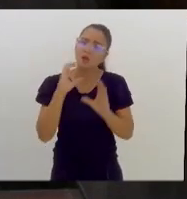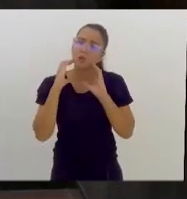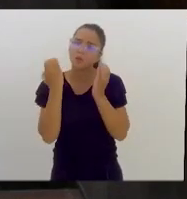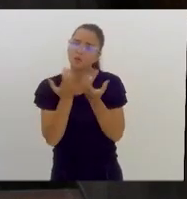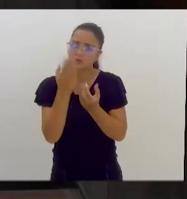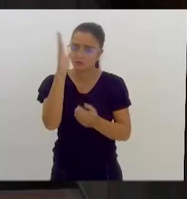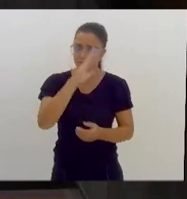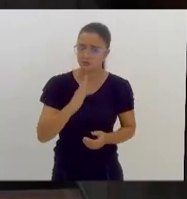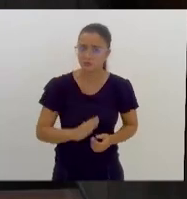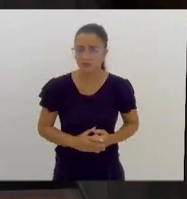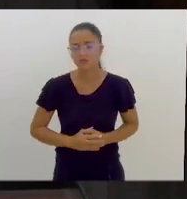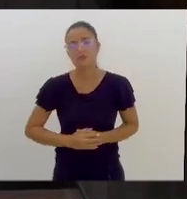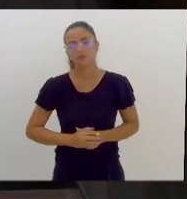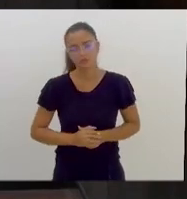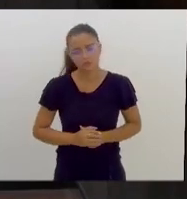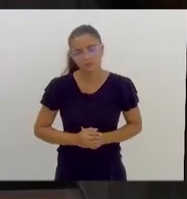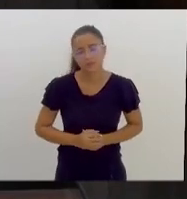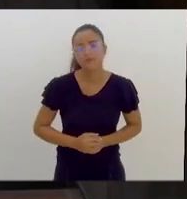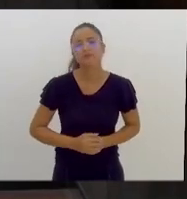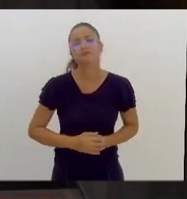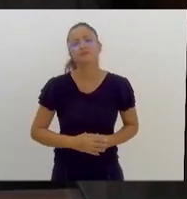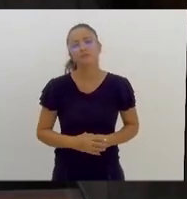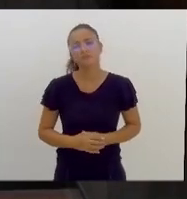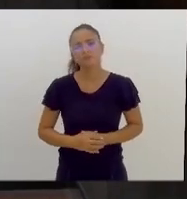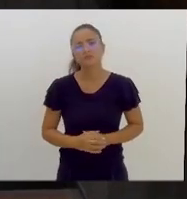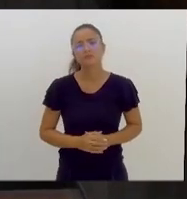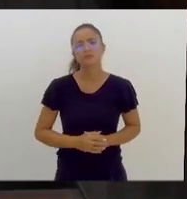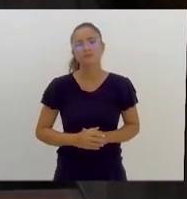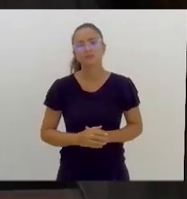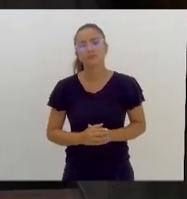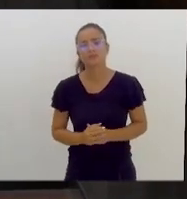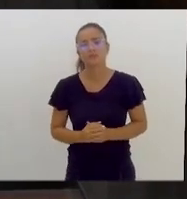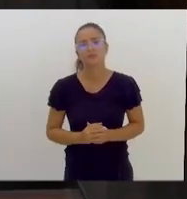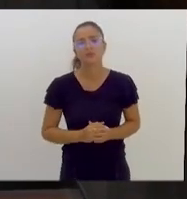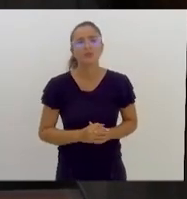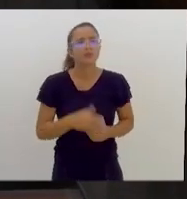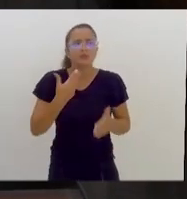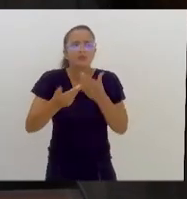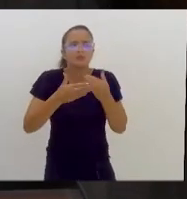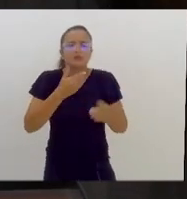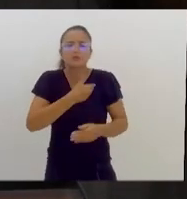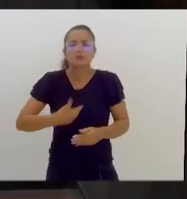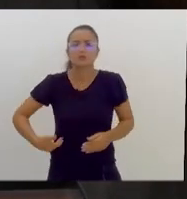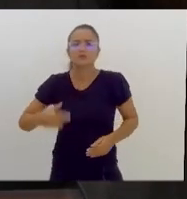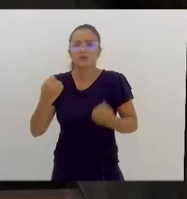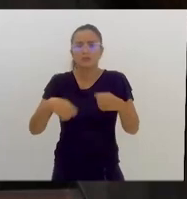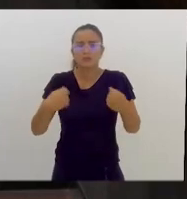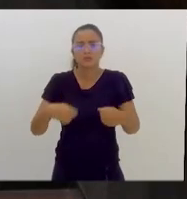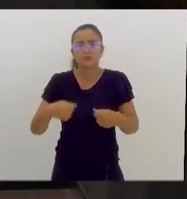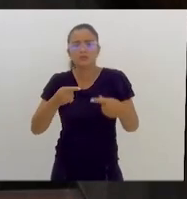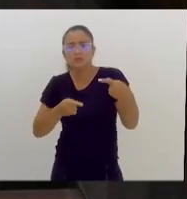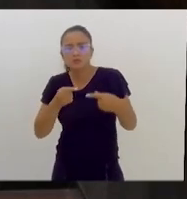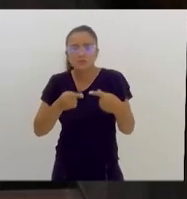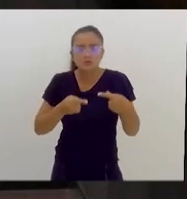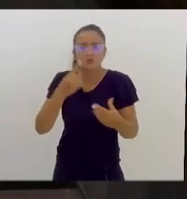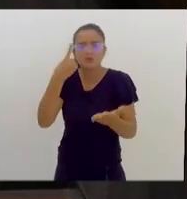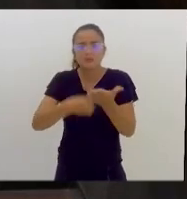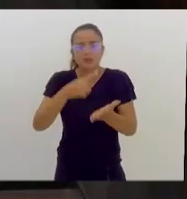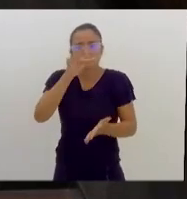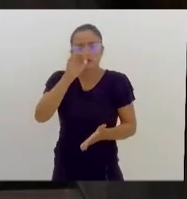que, efetivamente, independente de governo, se discuta a questão do Pacto Federativo, que gera impacto